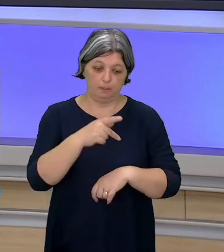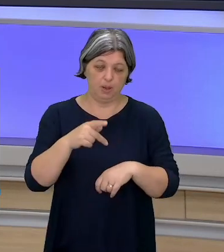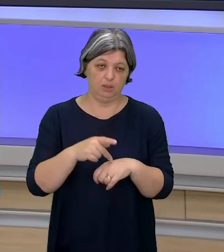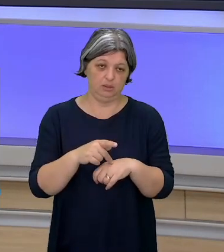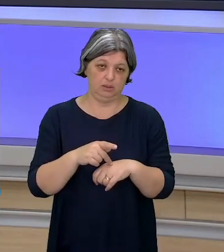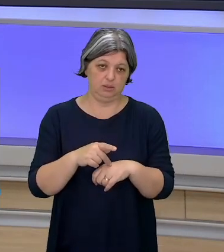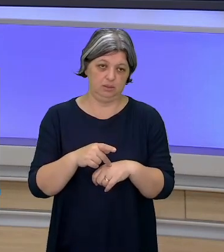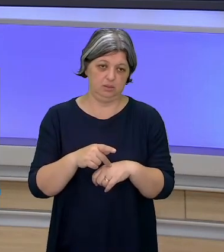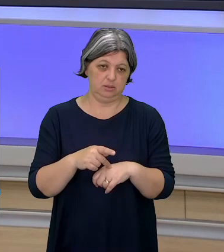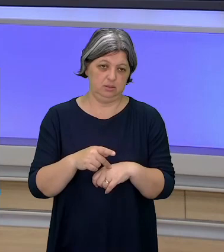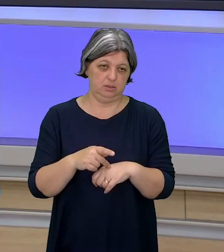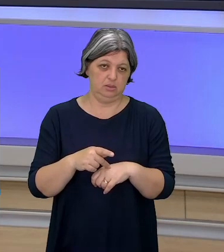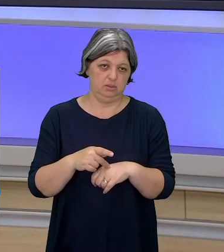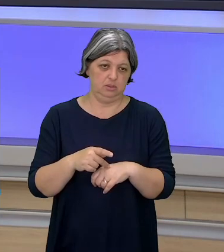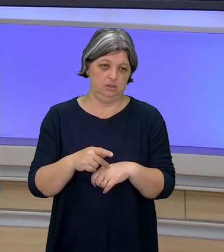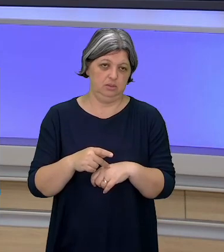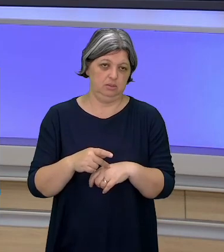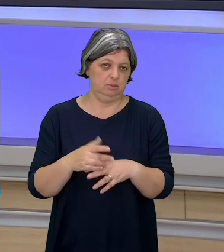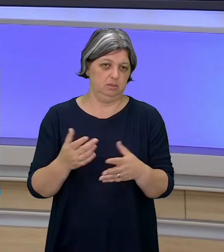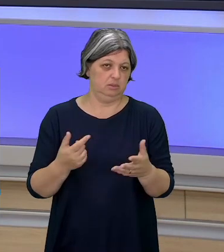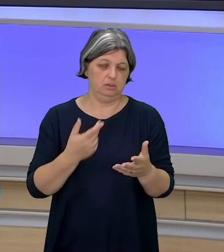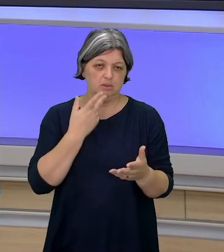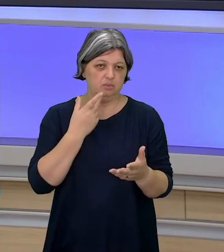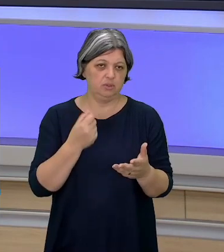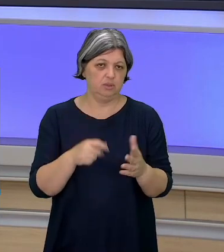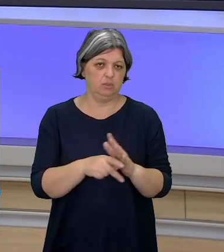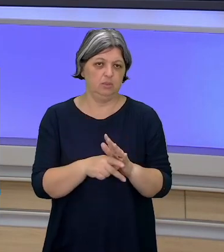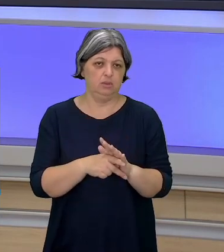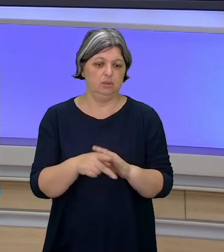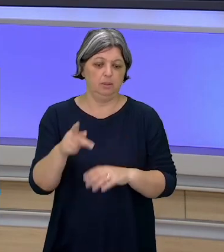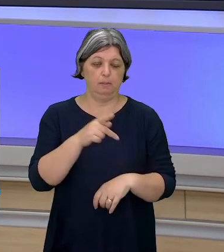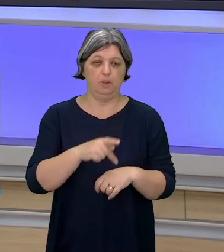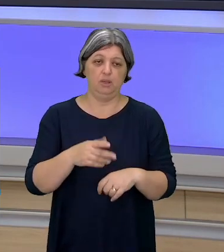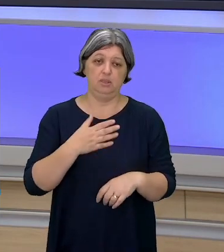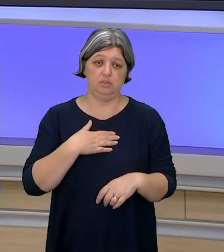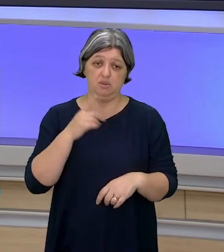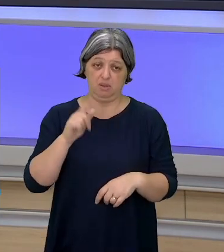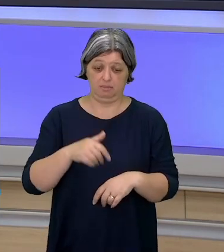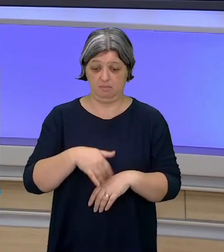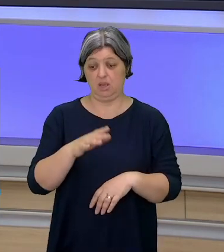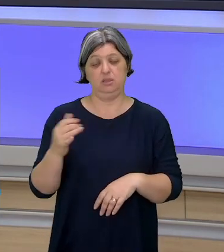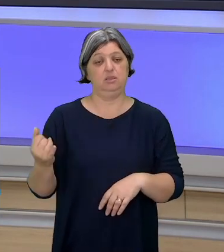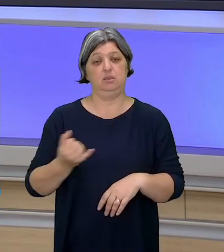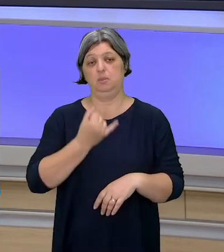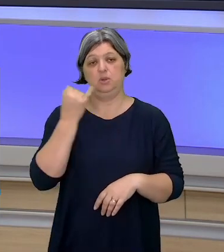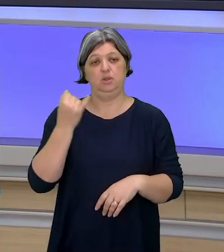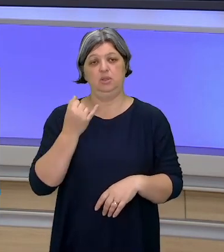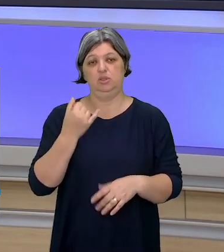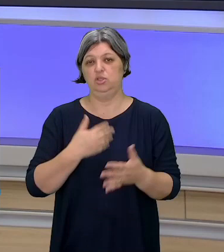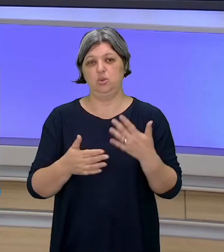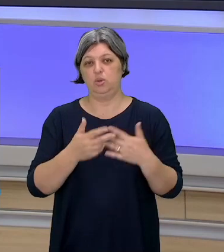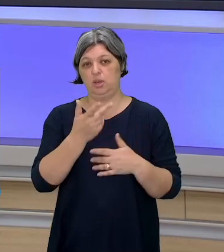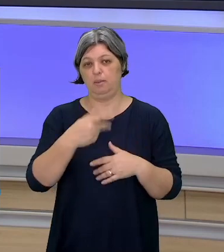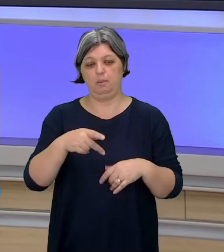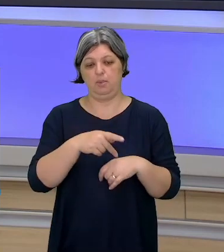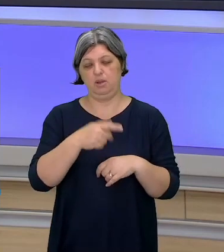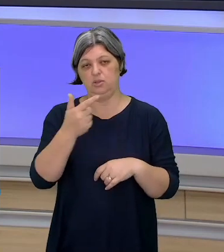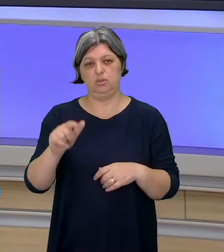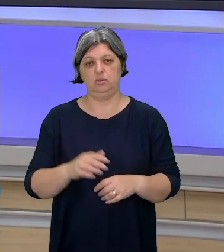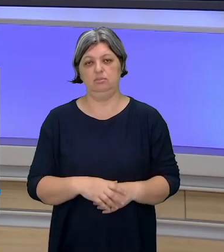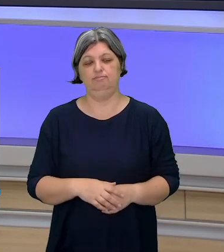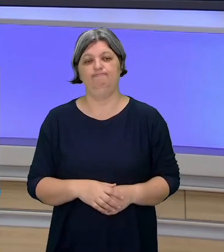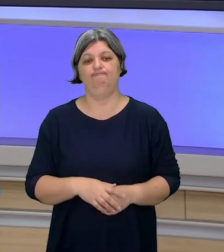eu simplesmente falei que o meu país era muito mais importante do que todo mundo. E, cara, isso soa tão